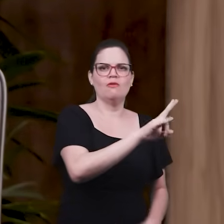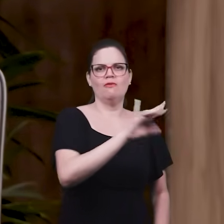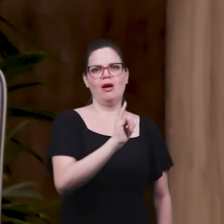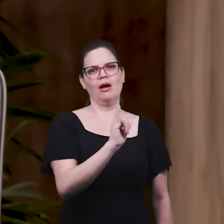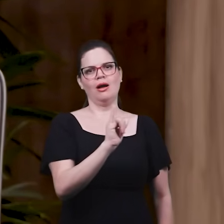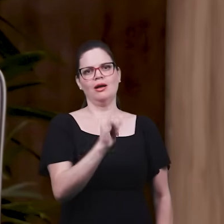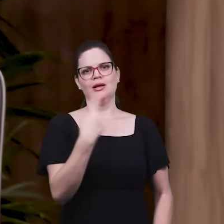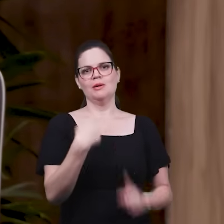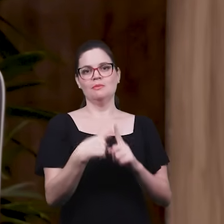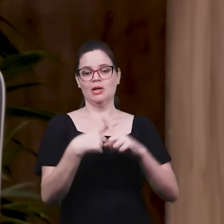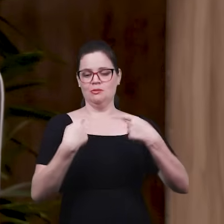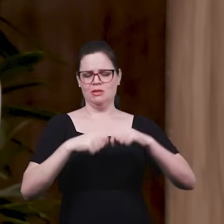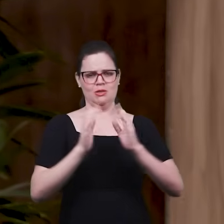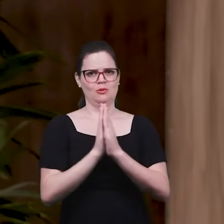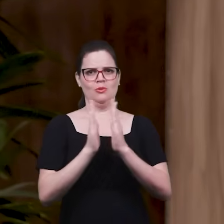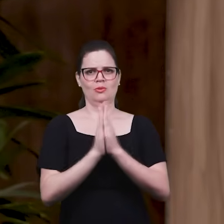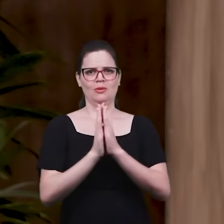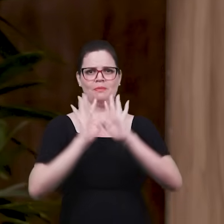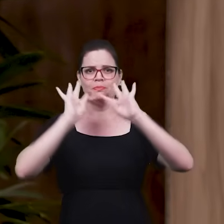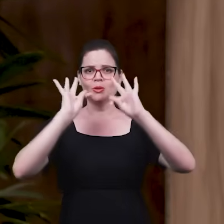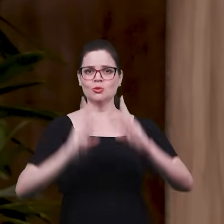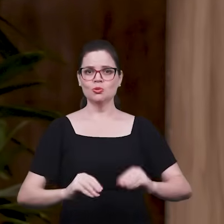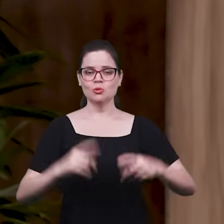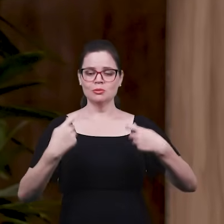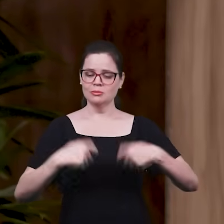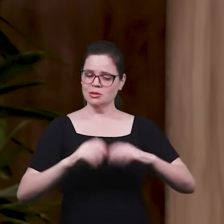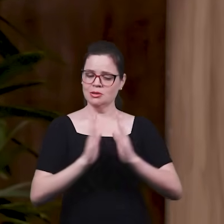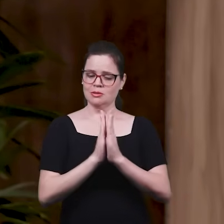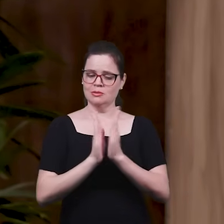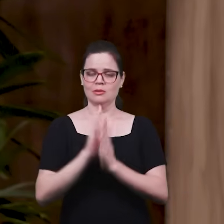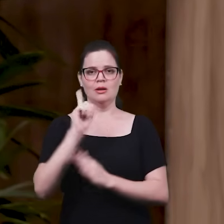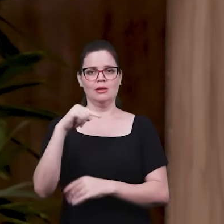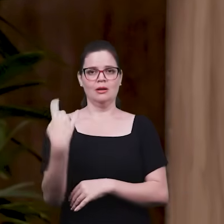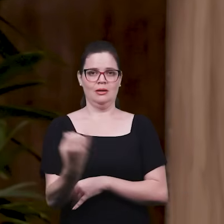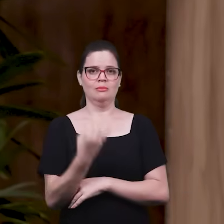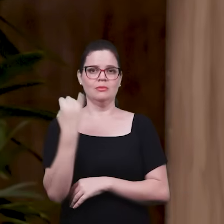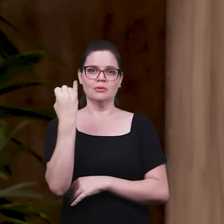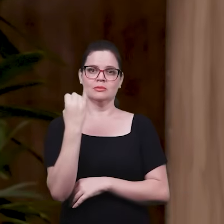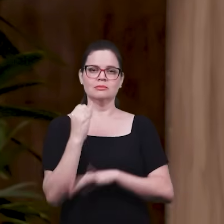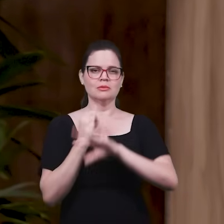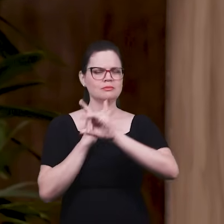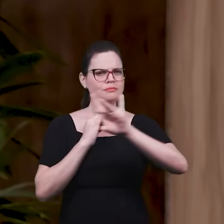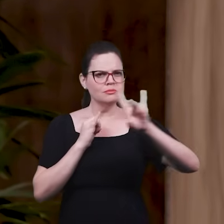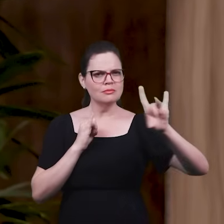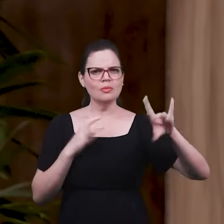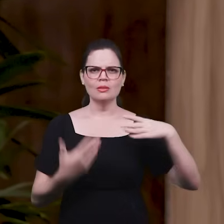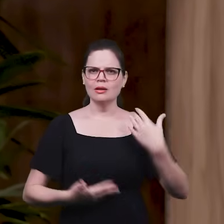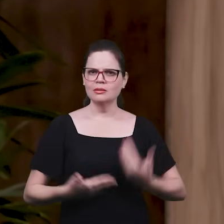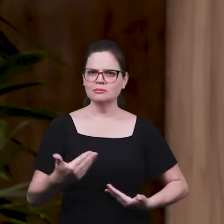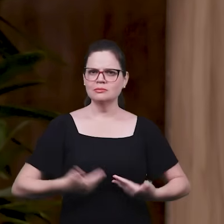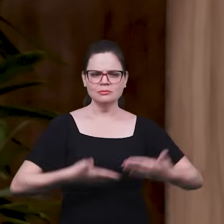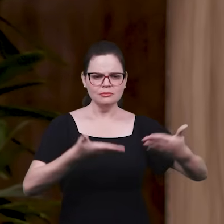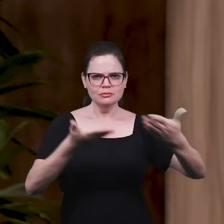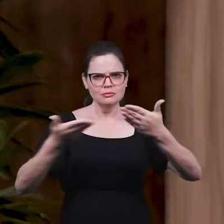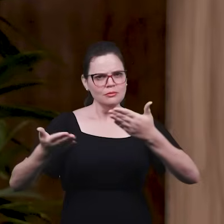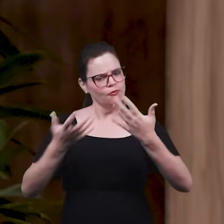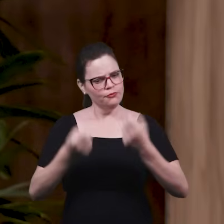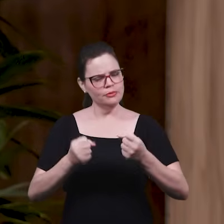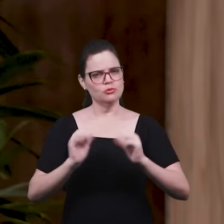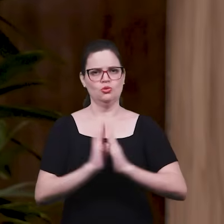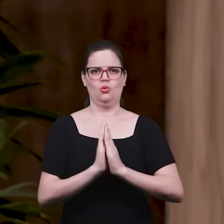obra tem que ter oração. A oração, ela é muito importante. Então, cada irmão nós convidamos a